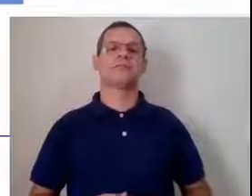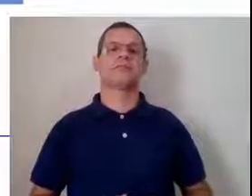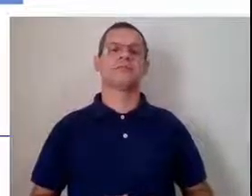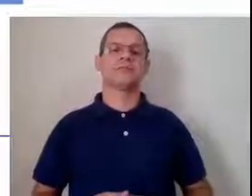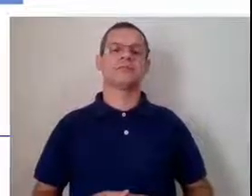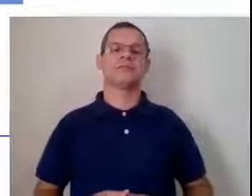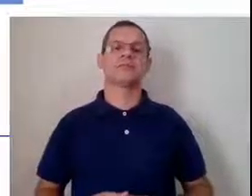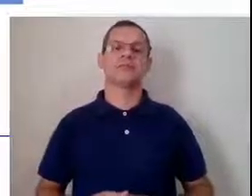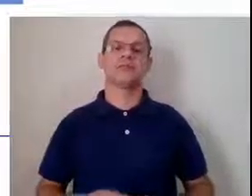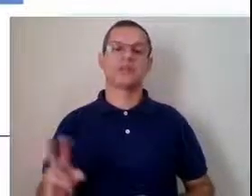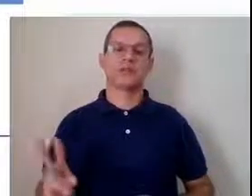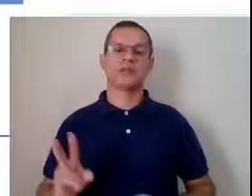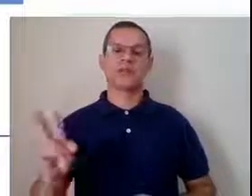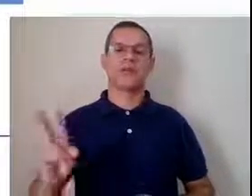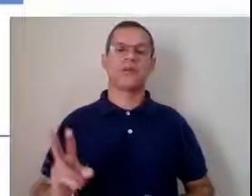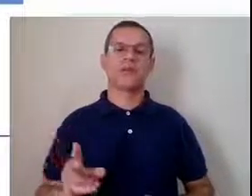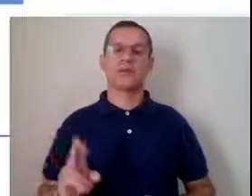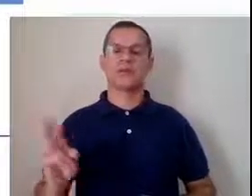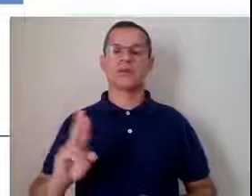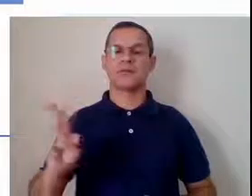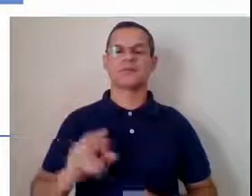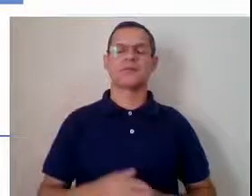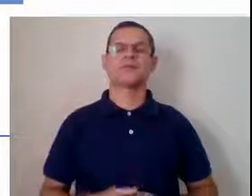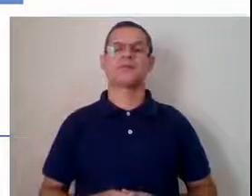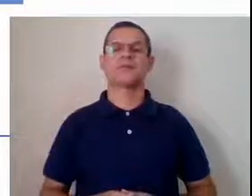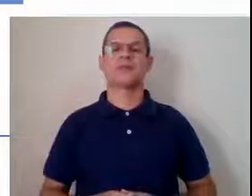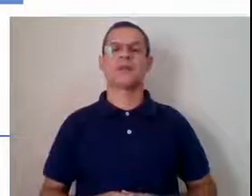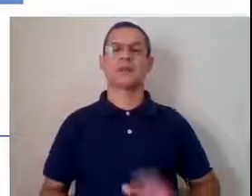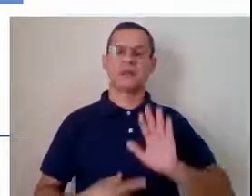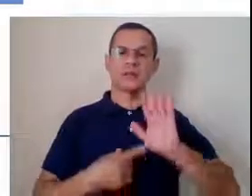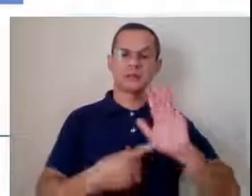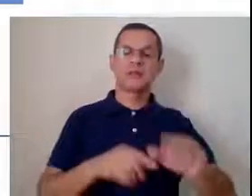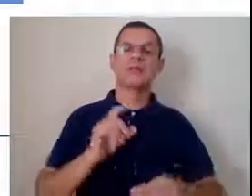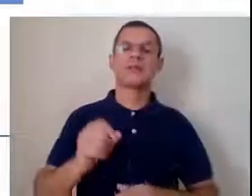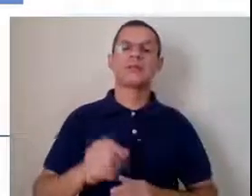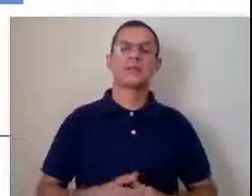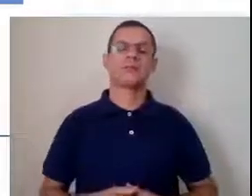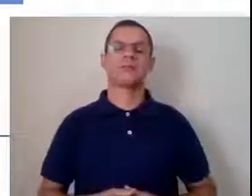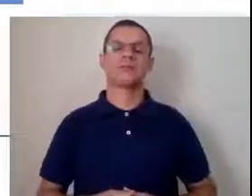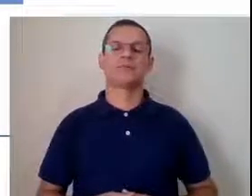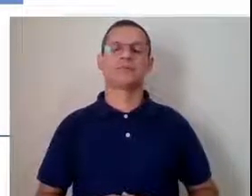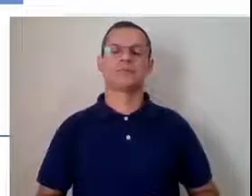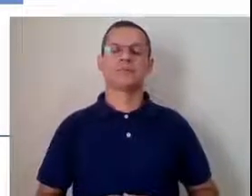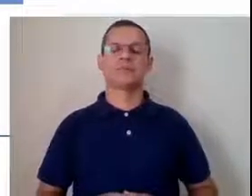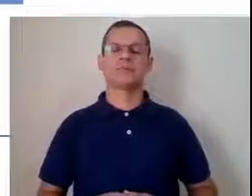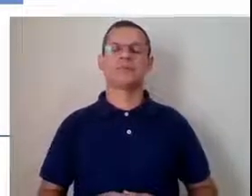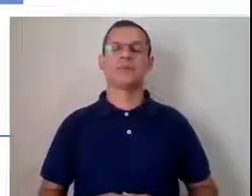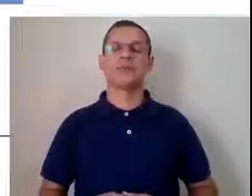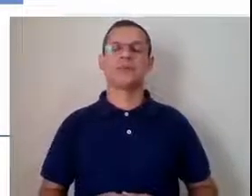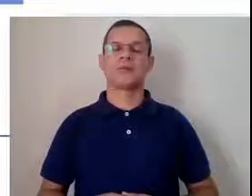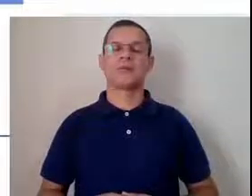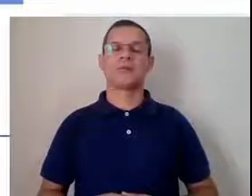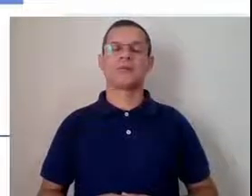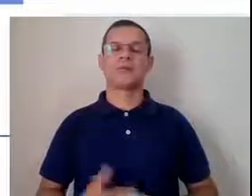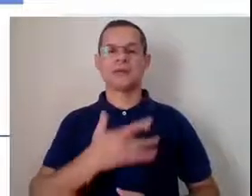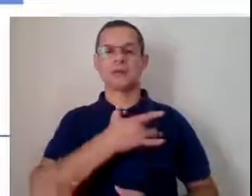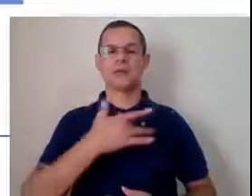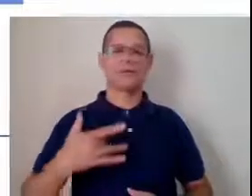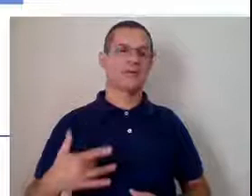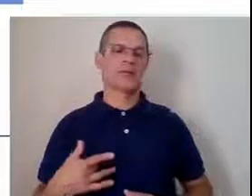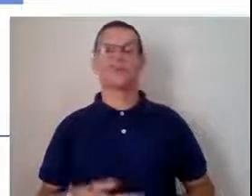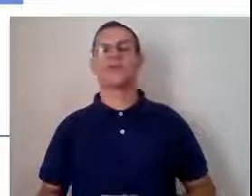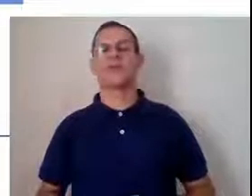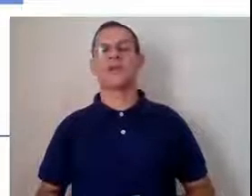tá? Valores em reais, tá? Representando o quê? Direcionados ao saneamento básico